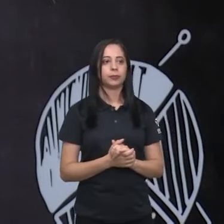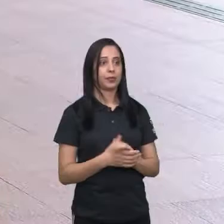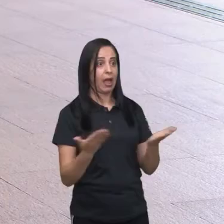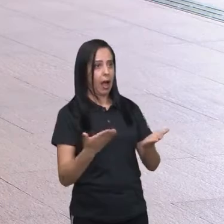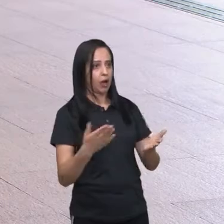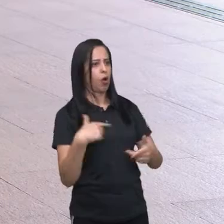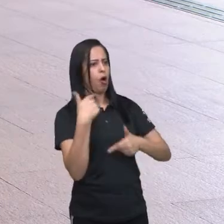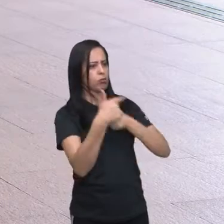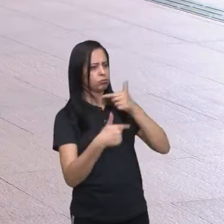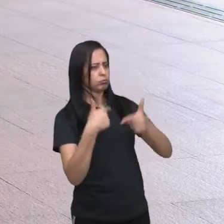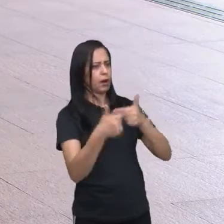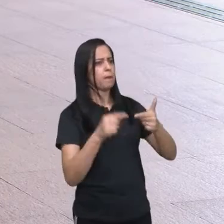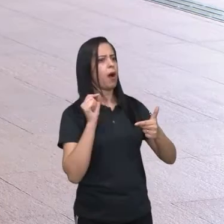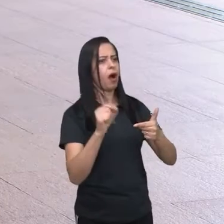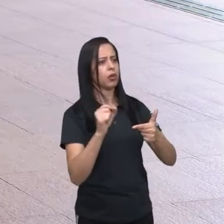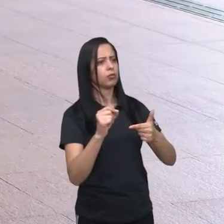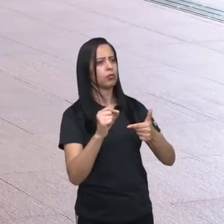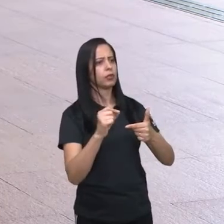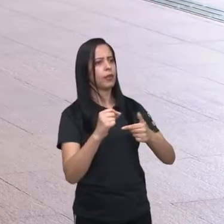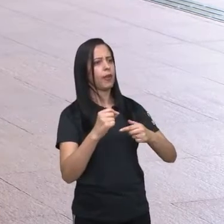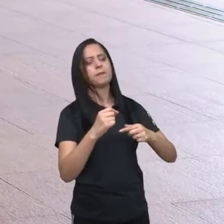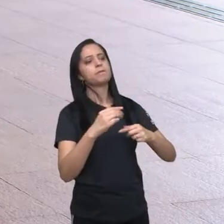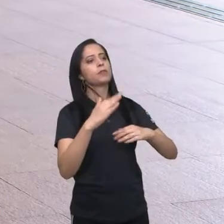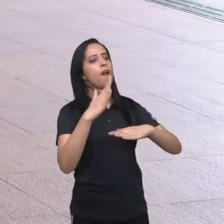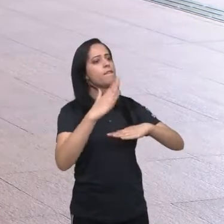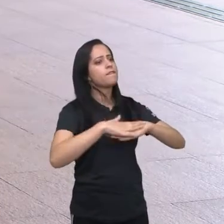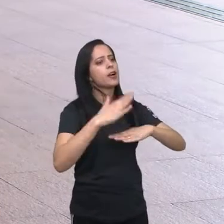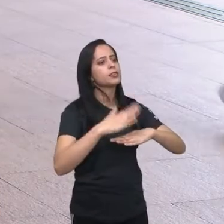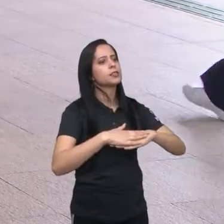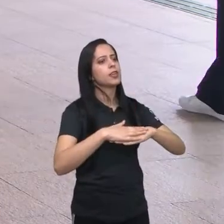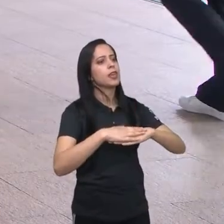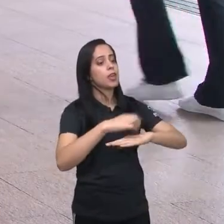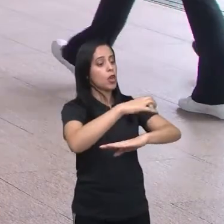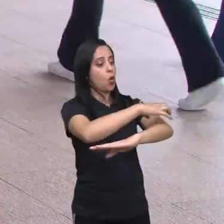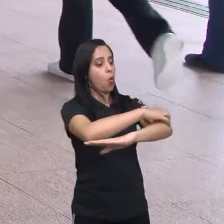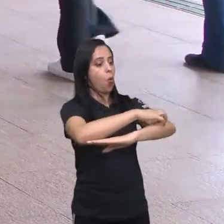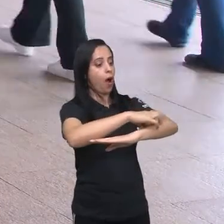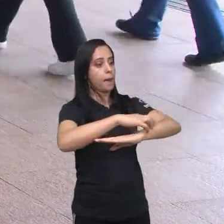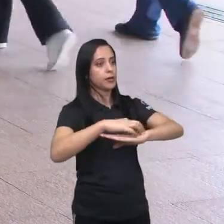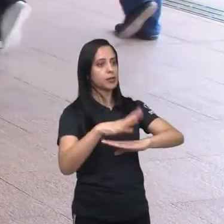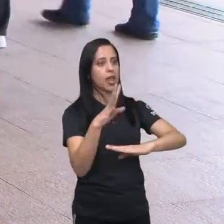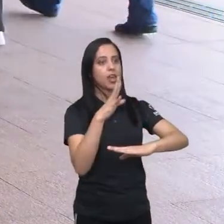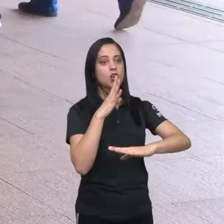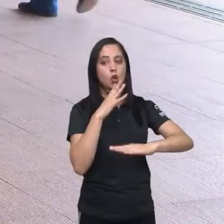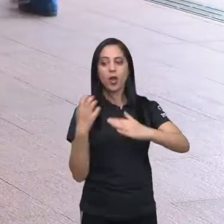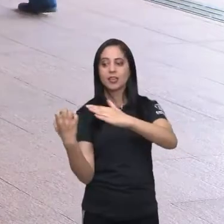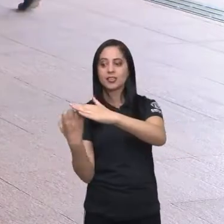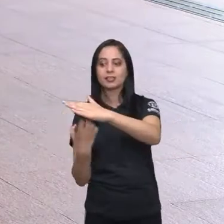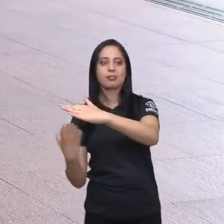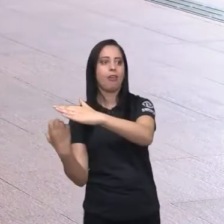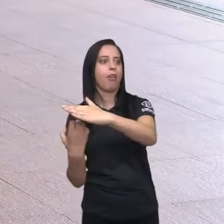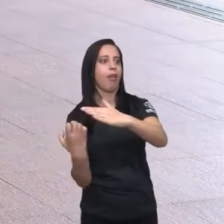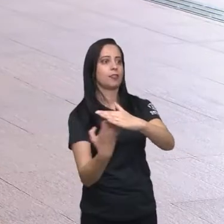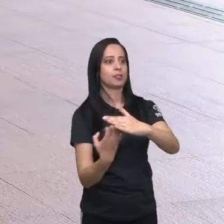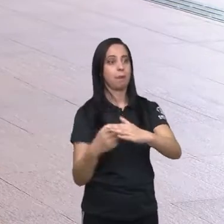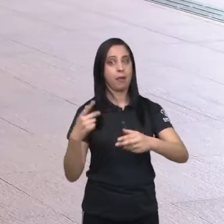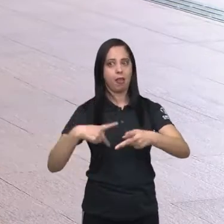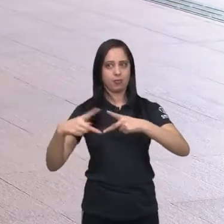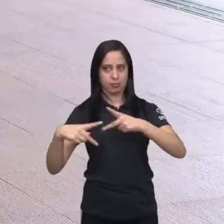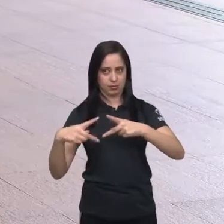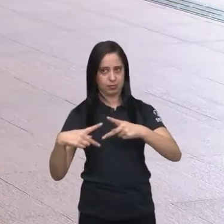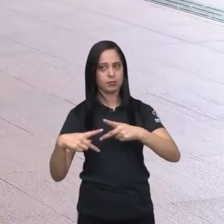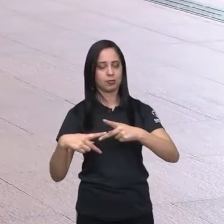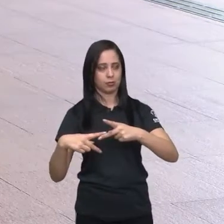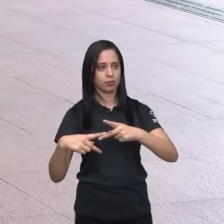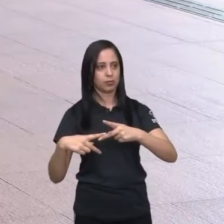setor. Nosso trabalho agora é fazer com que o mercado do agronegócio conheça a nossa capacidade.